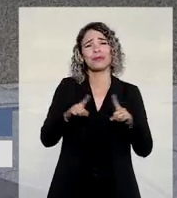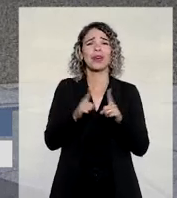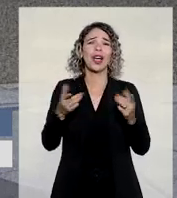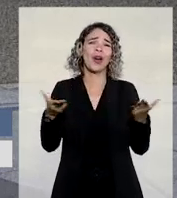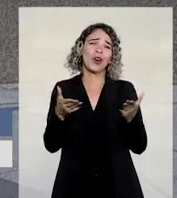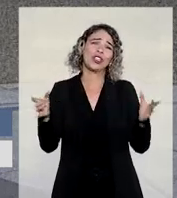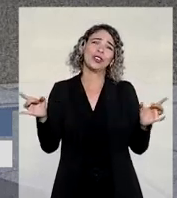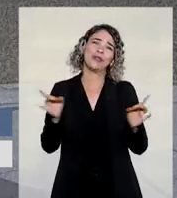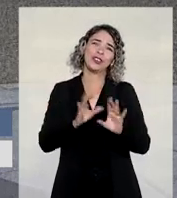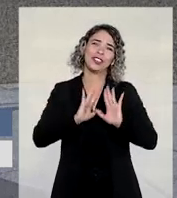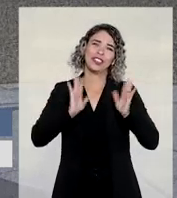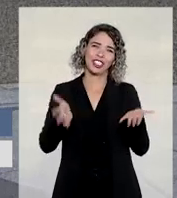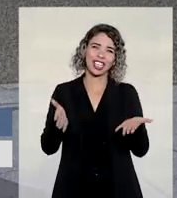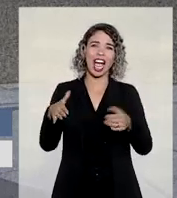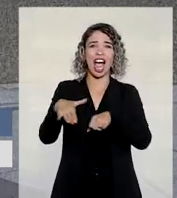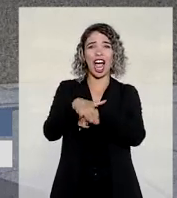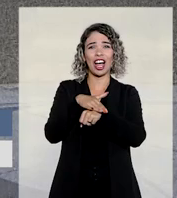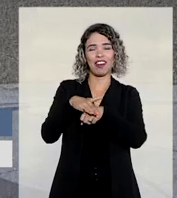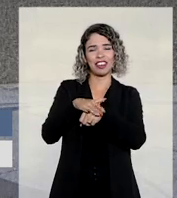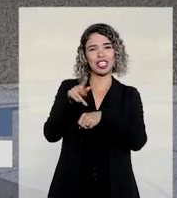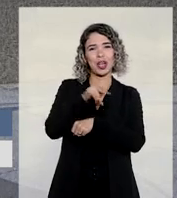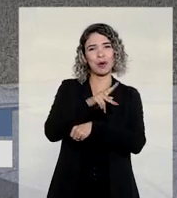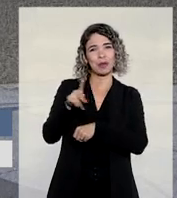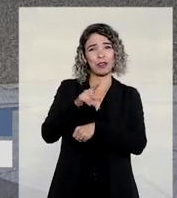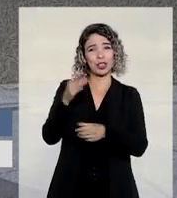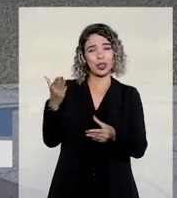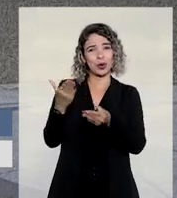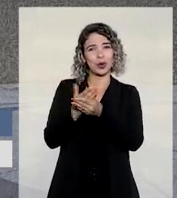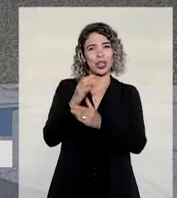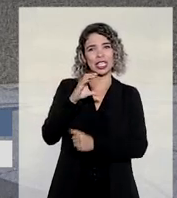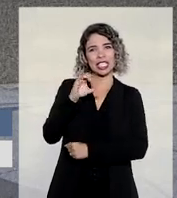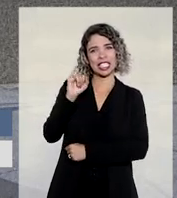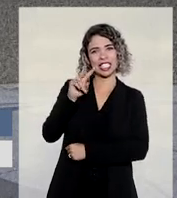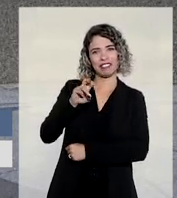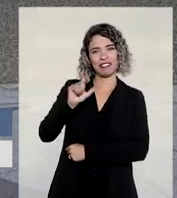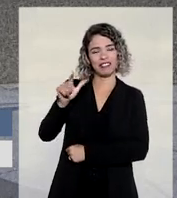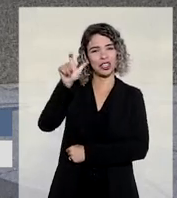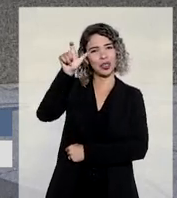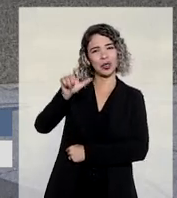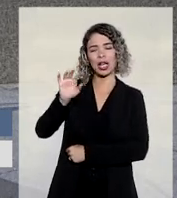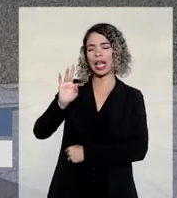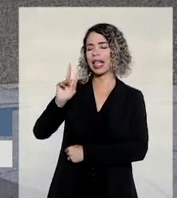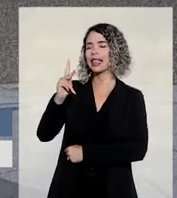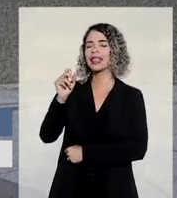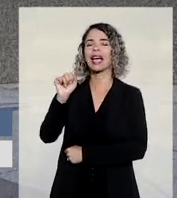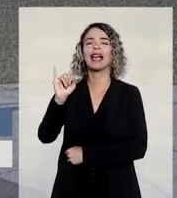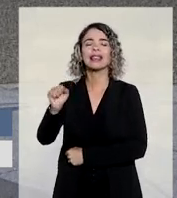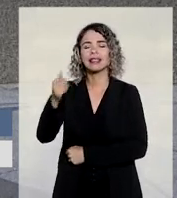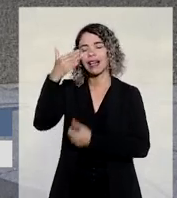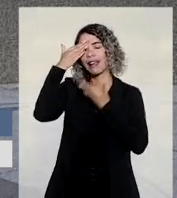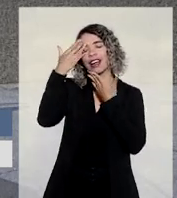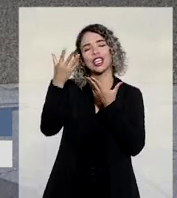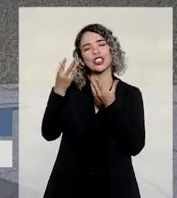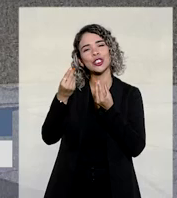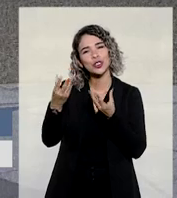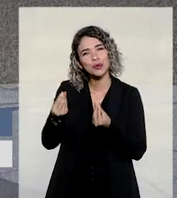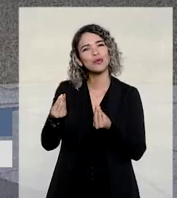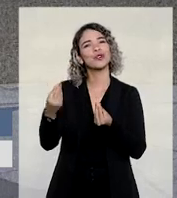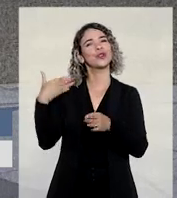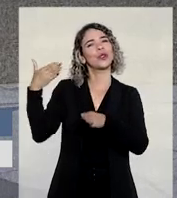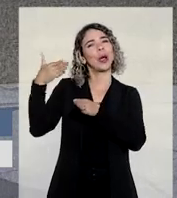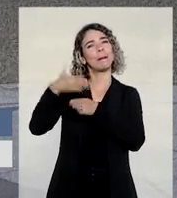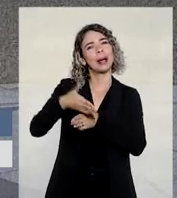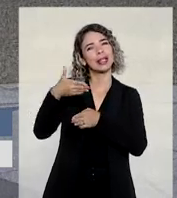Mas esse foi o Entender Direito de hoje. Nós conversamos com a professora de Processo Civil, Thaís Pascoal, a quem eu agradeço demais